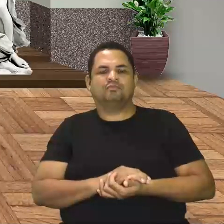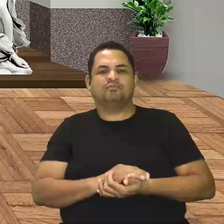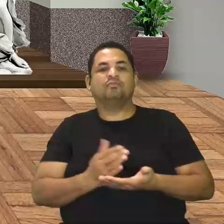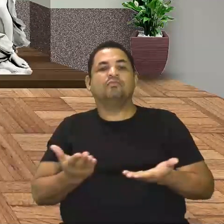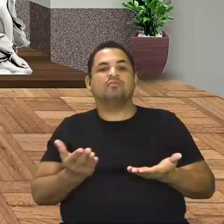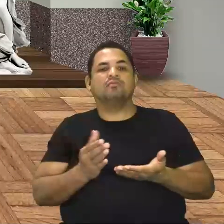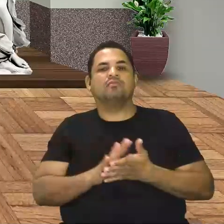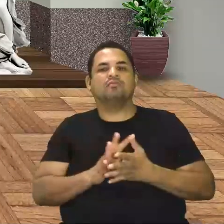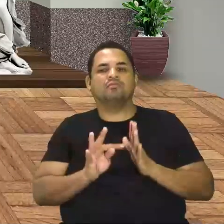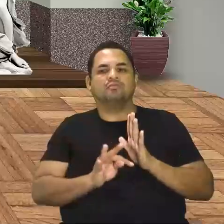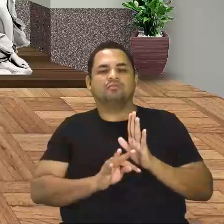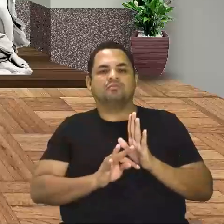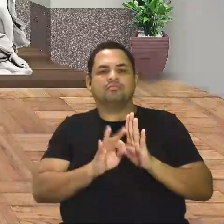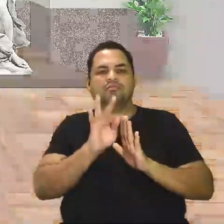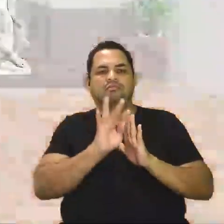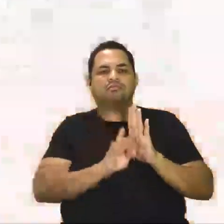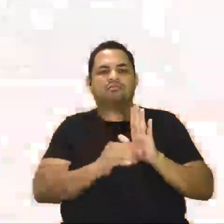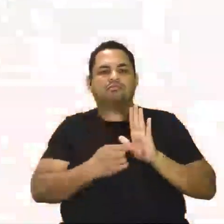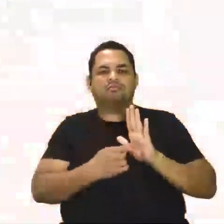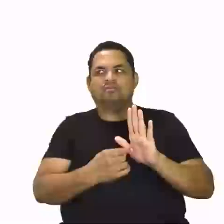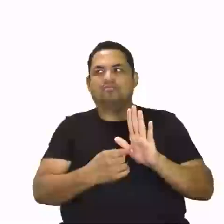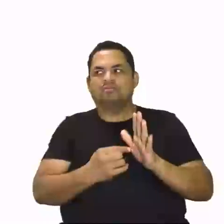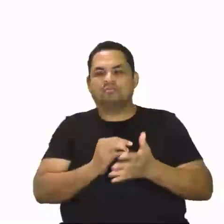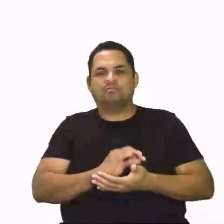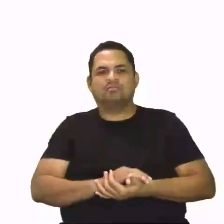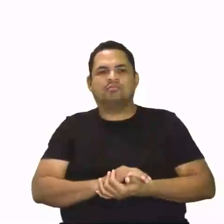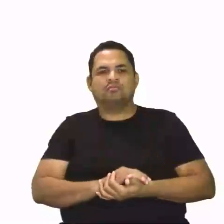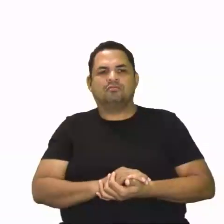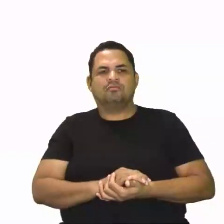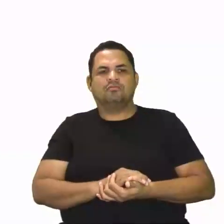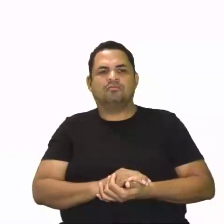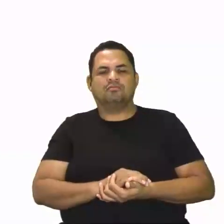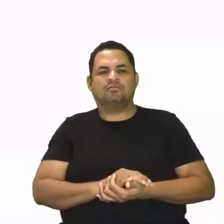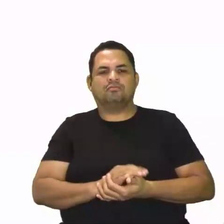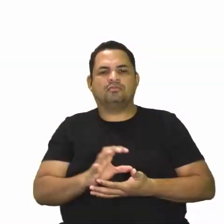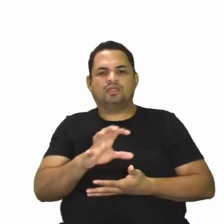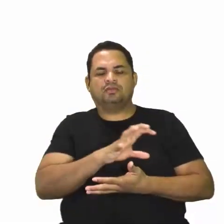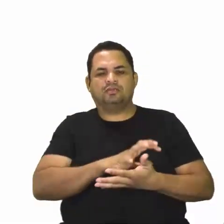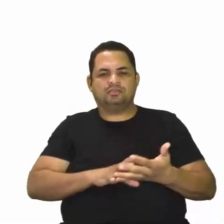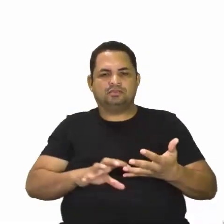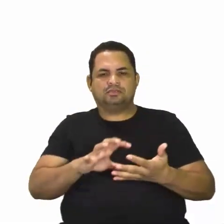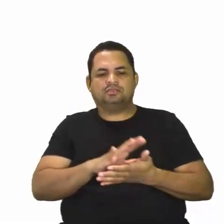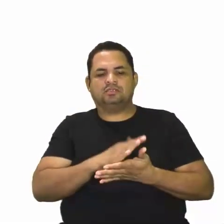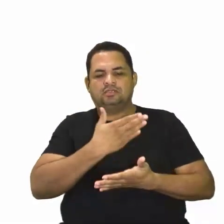Então, o texto ele fala, na tela para vocês, ele fala justamente da